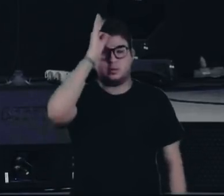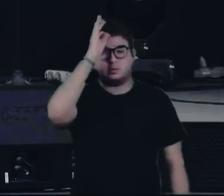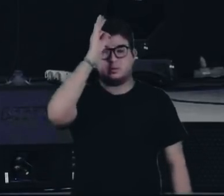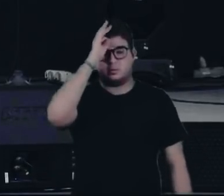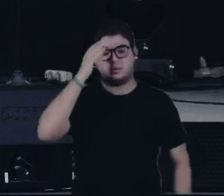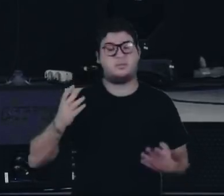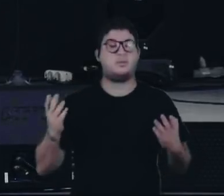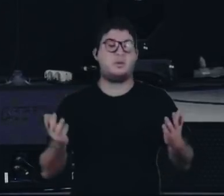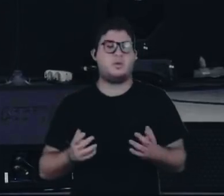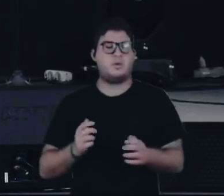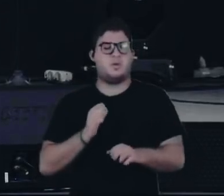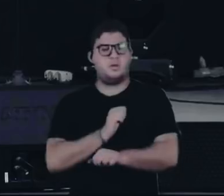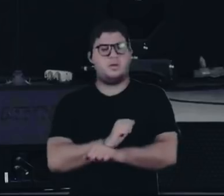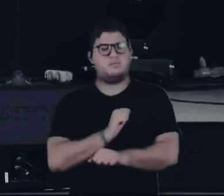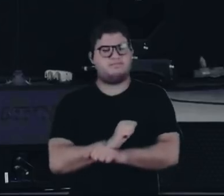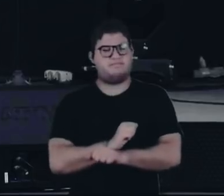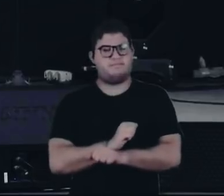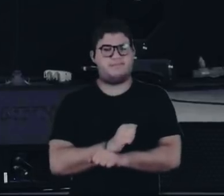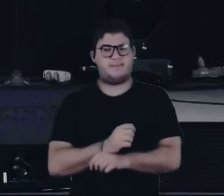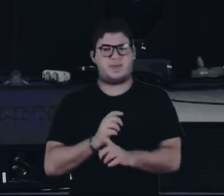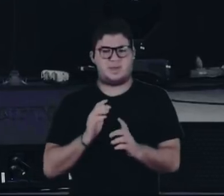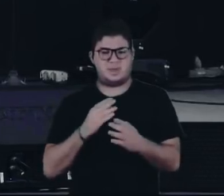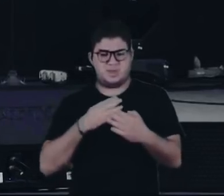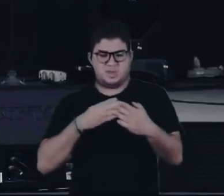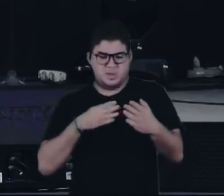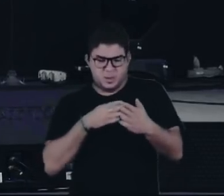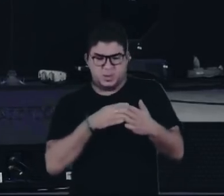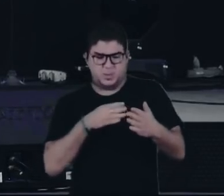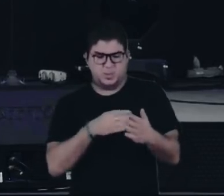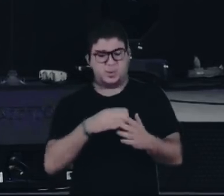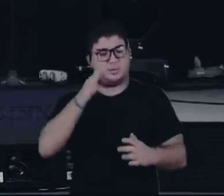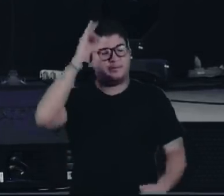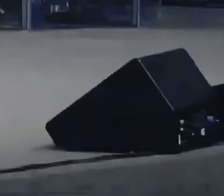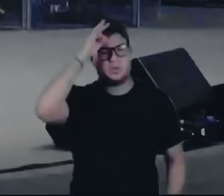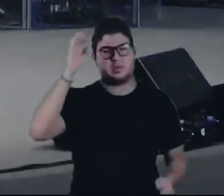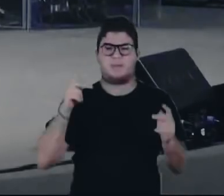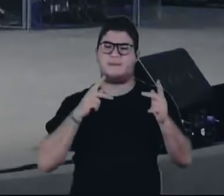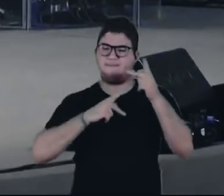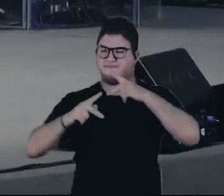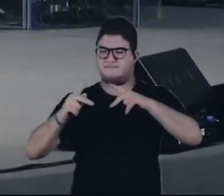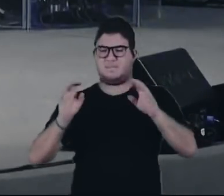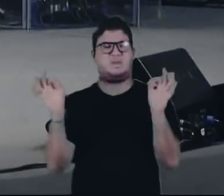Agora, para de limitar talento, porque tem gente que pensa que talento é pregar.